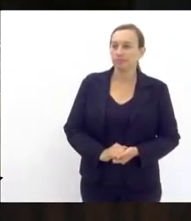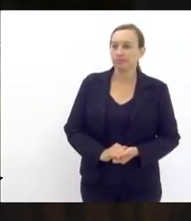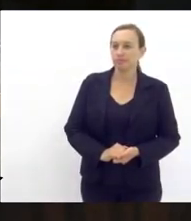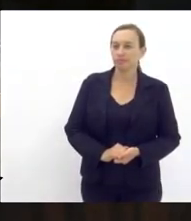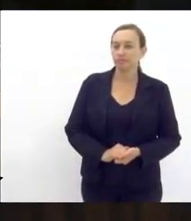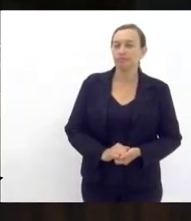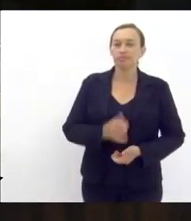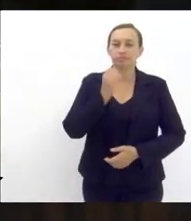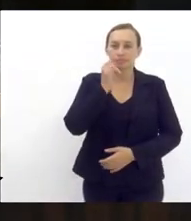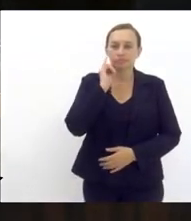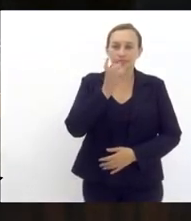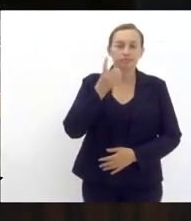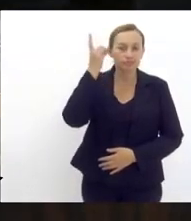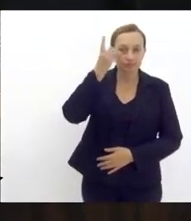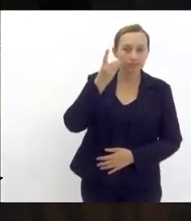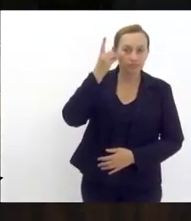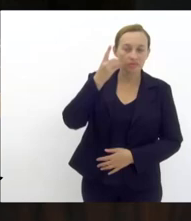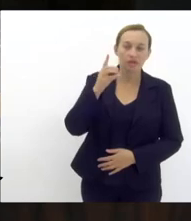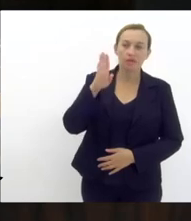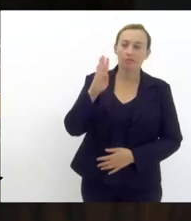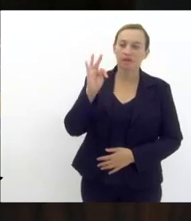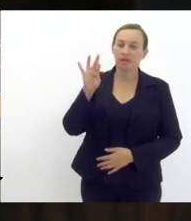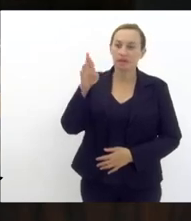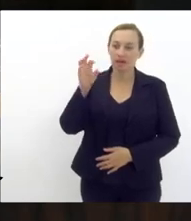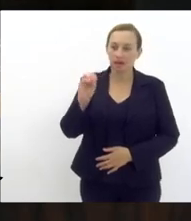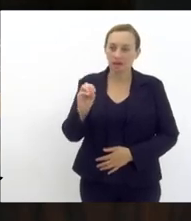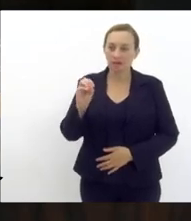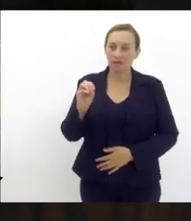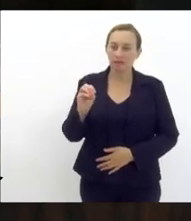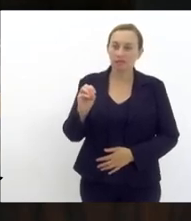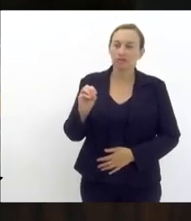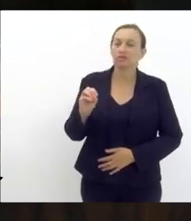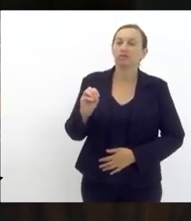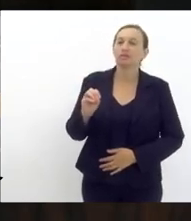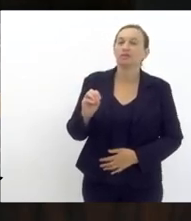relatores Deputado Bernardo Rossi Edson